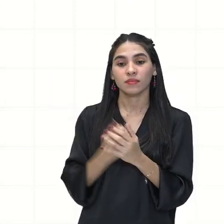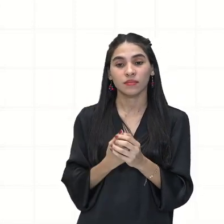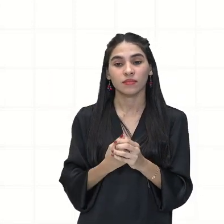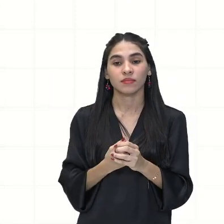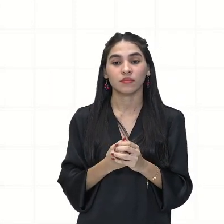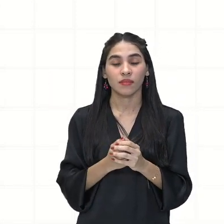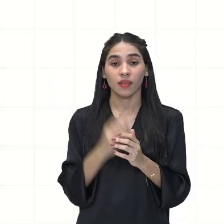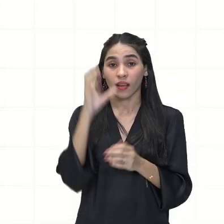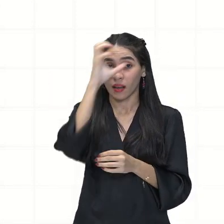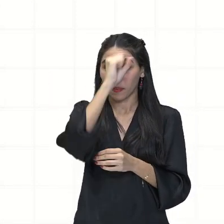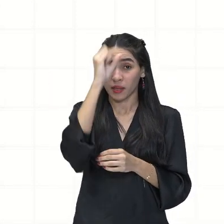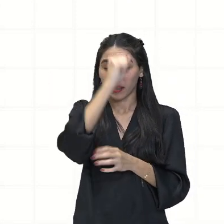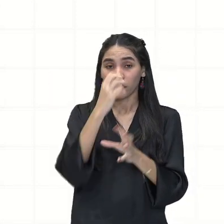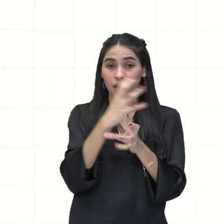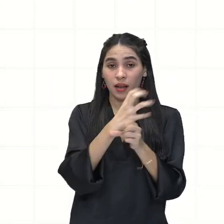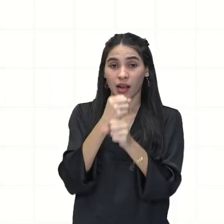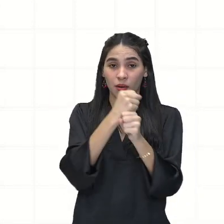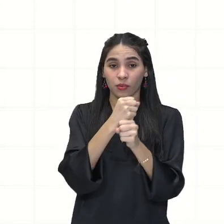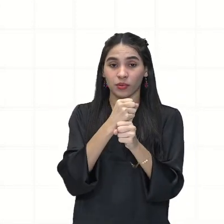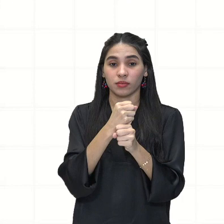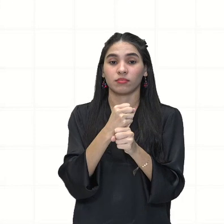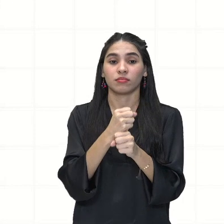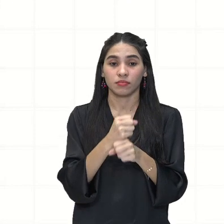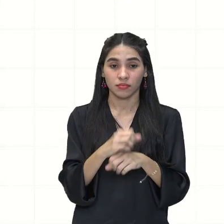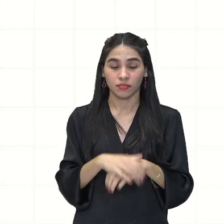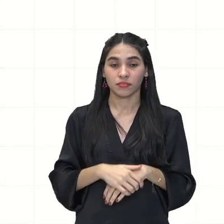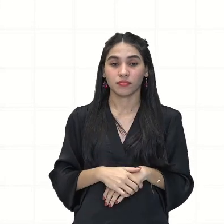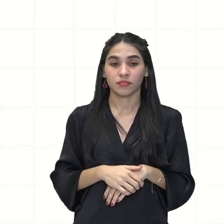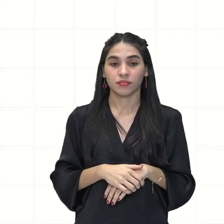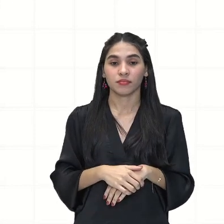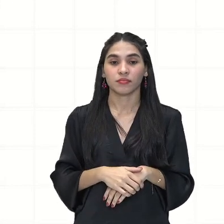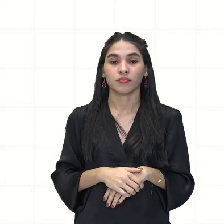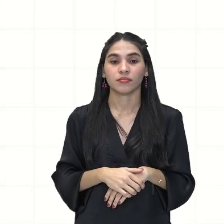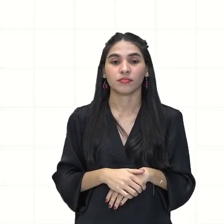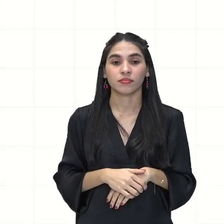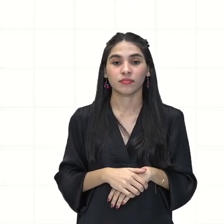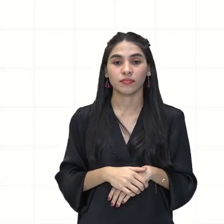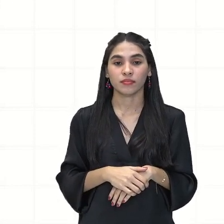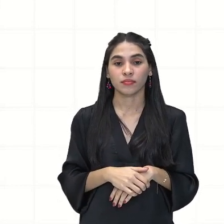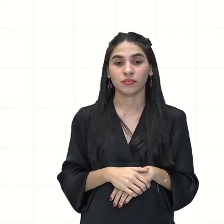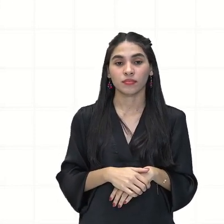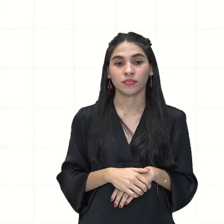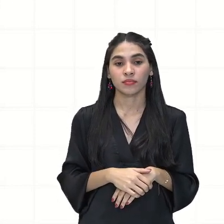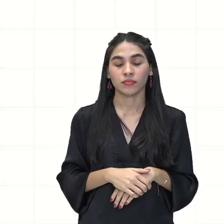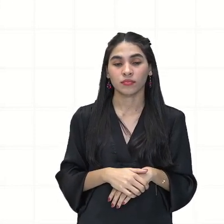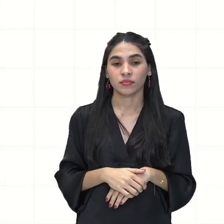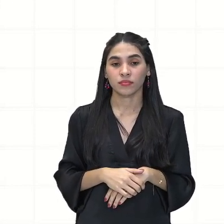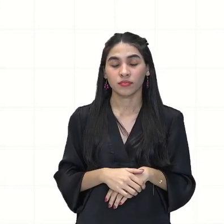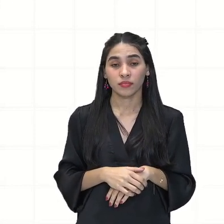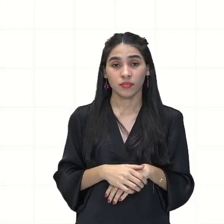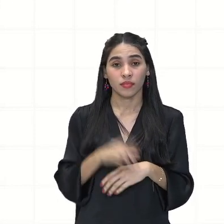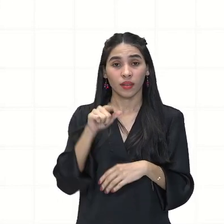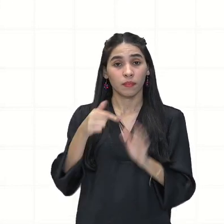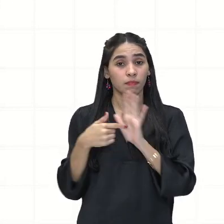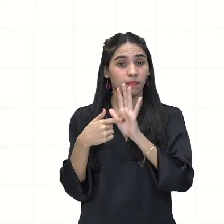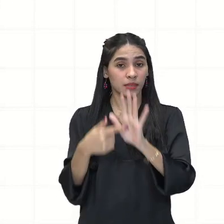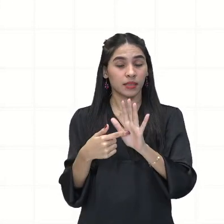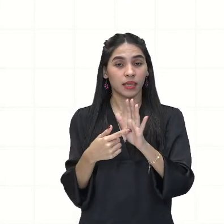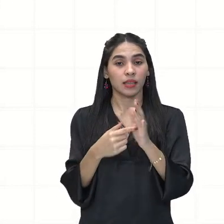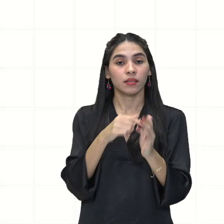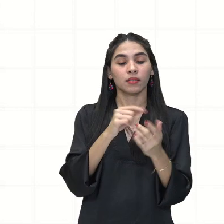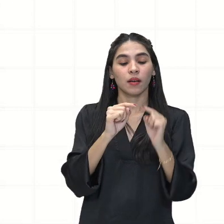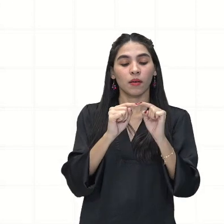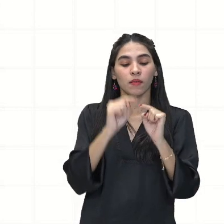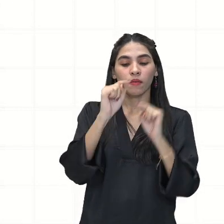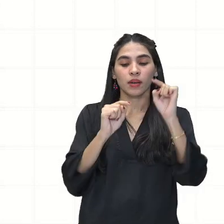nós aprendermos a calcular essas sinalizações que são apresentadas através da